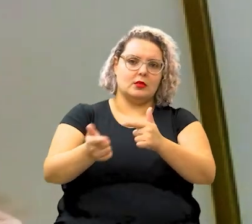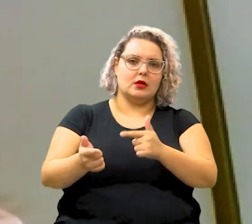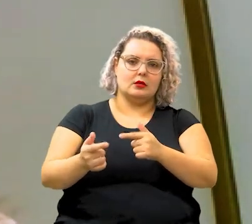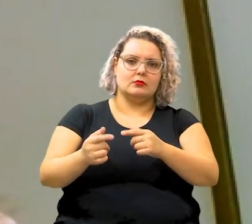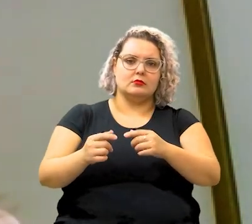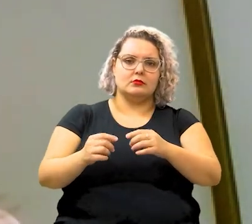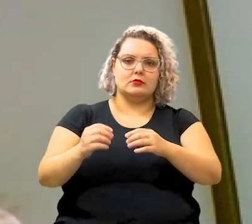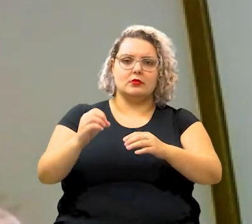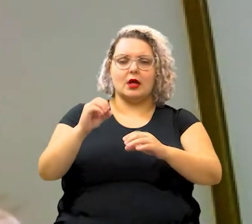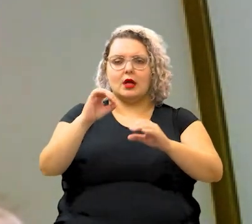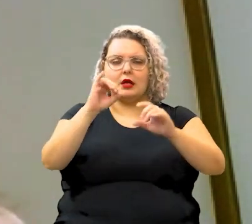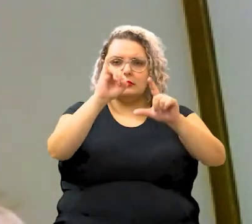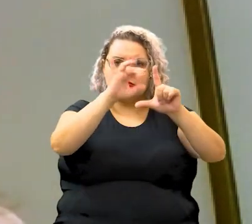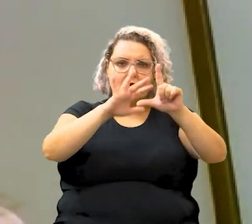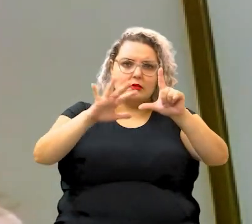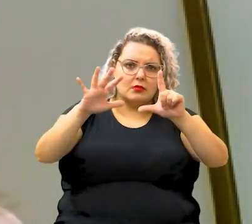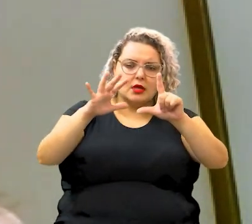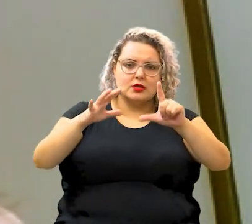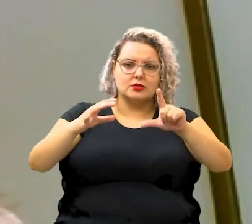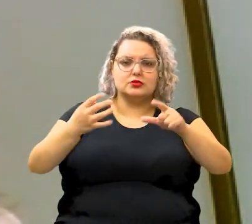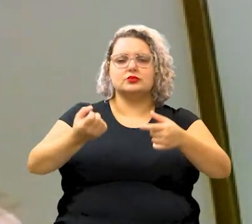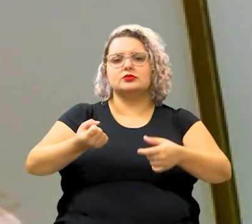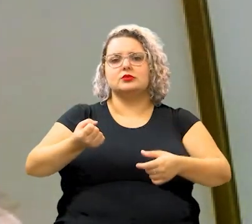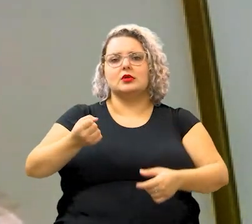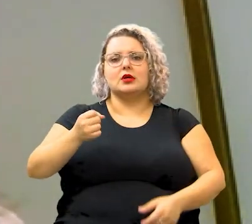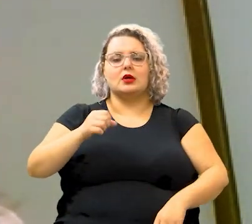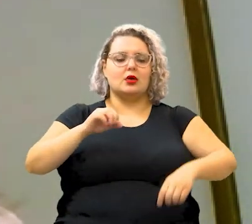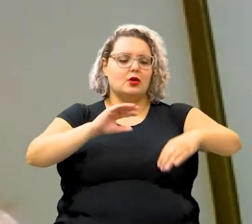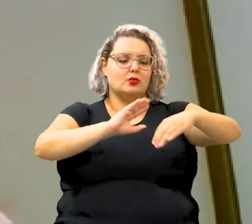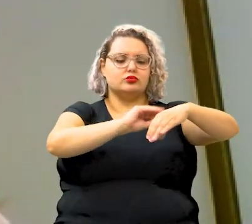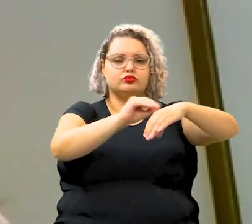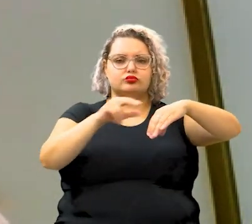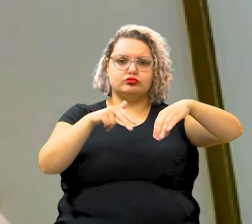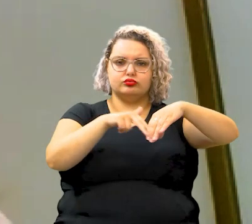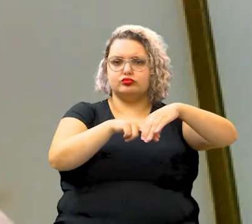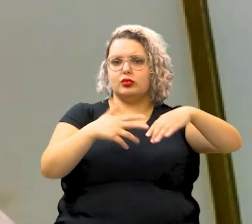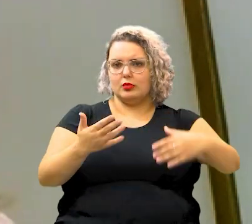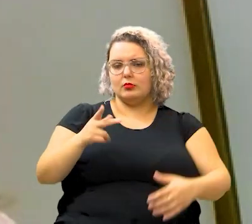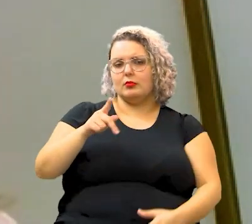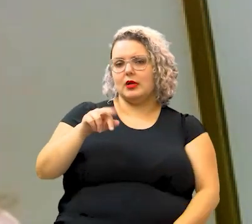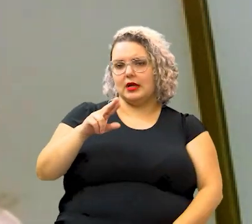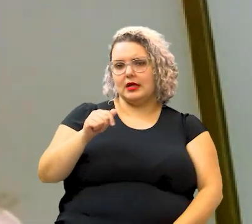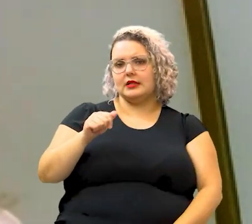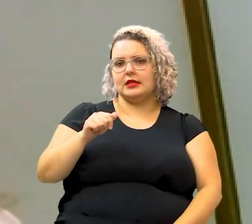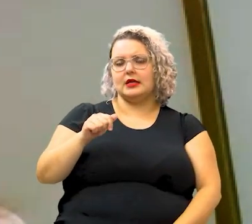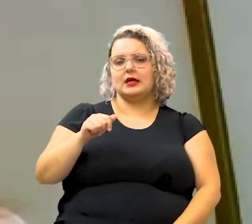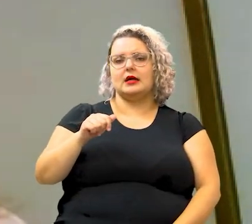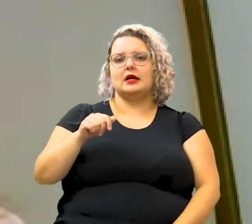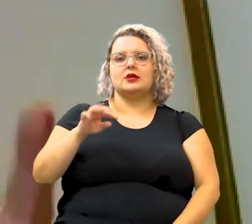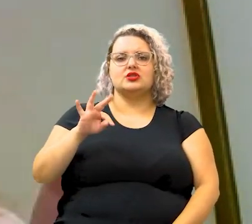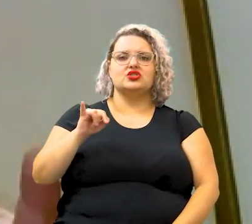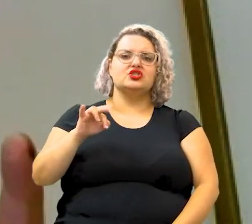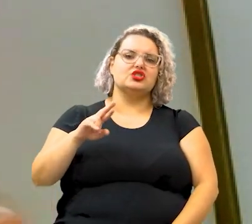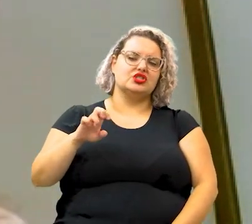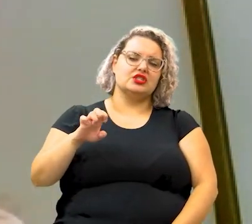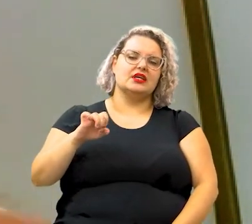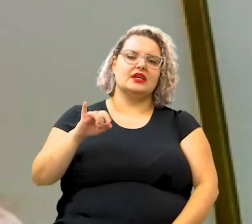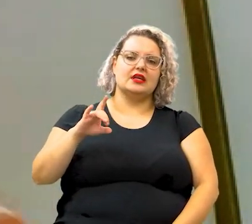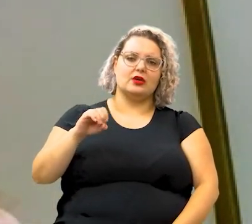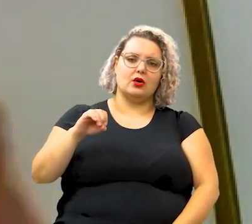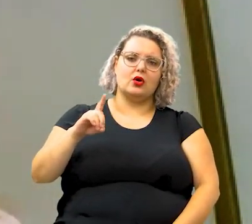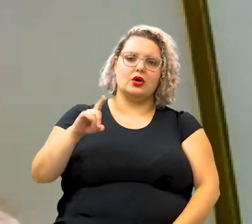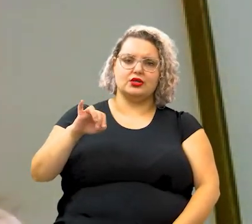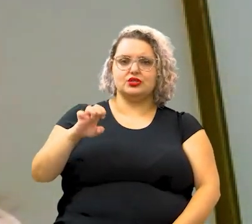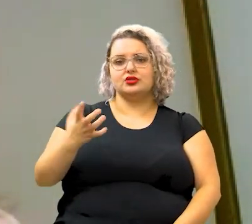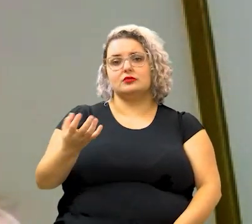das paratireoides. E normalmente é a cintilografia de paratireoide. E aí a gente localiza qual é a